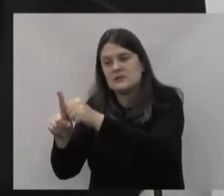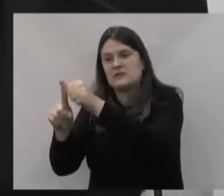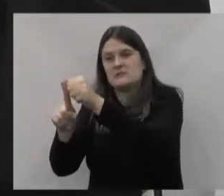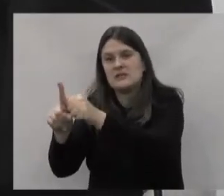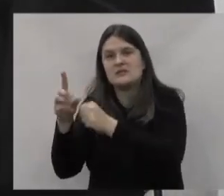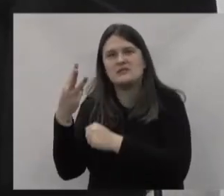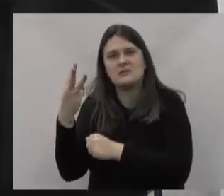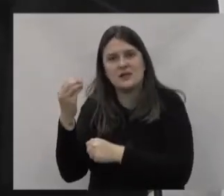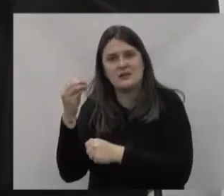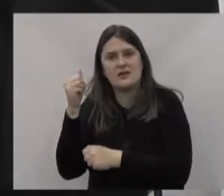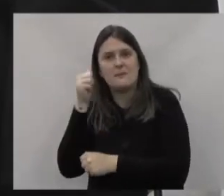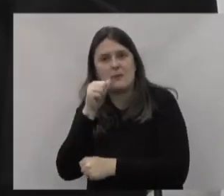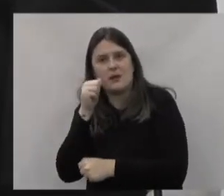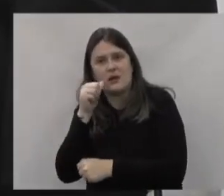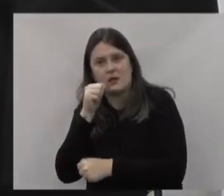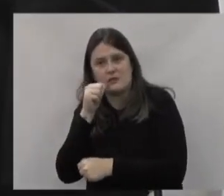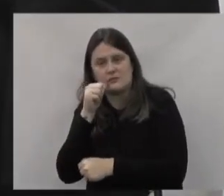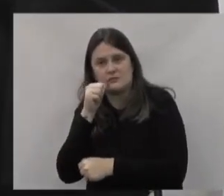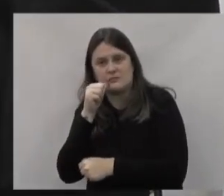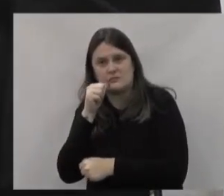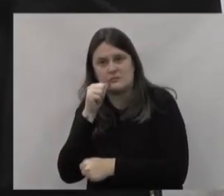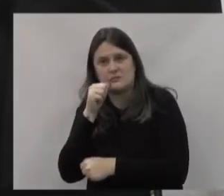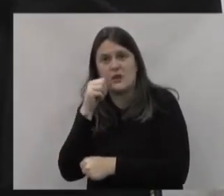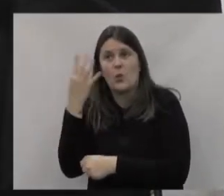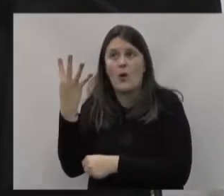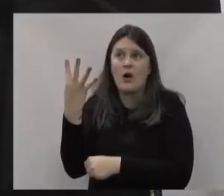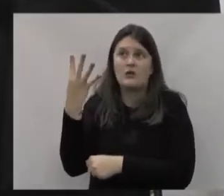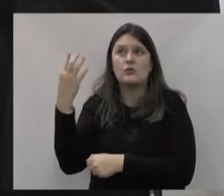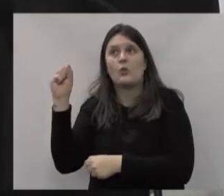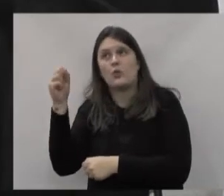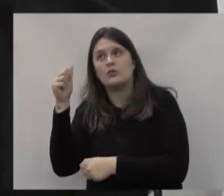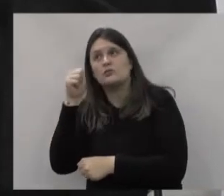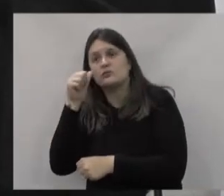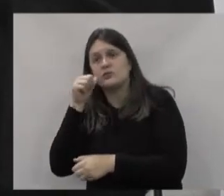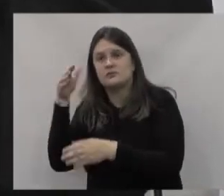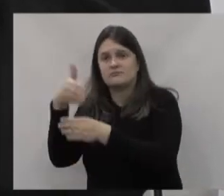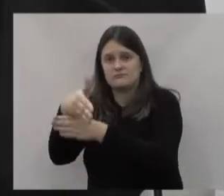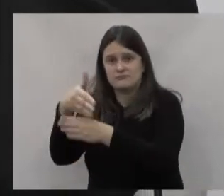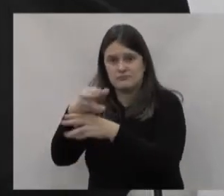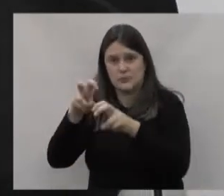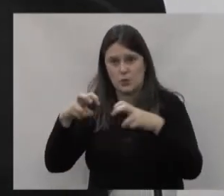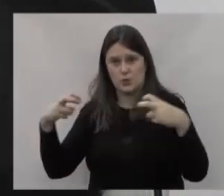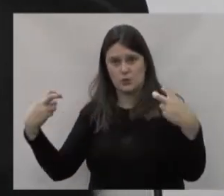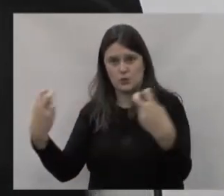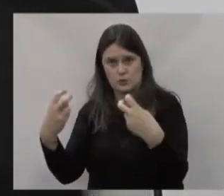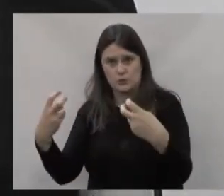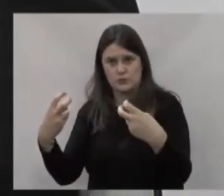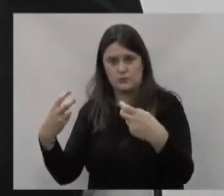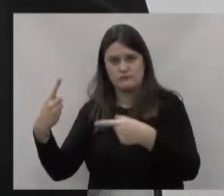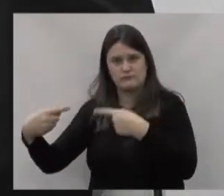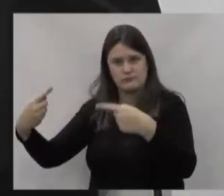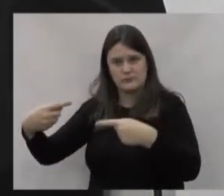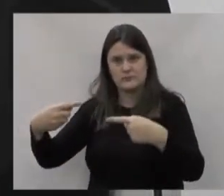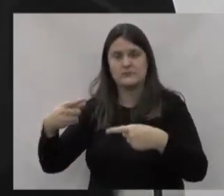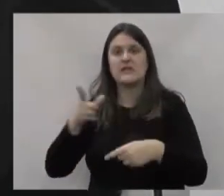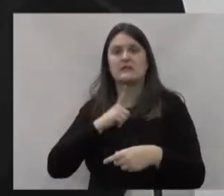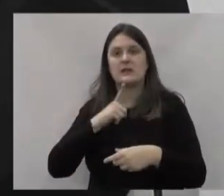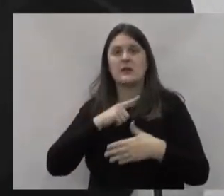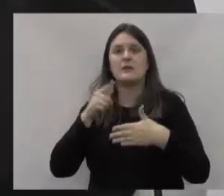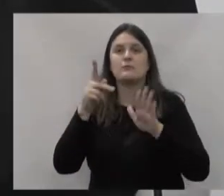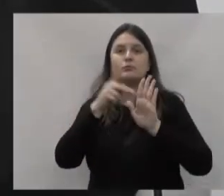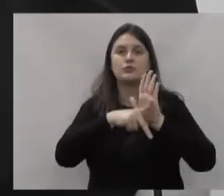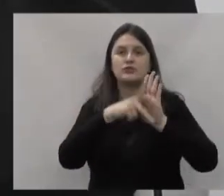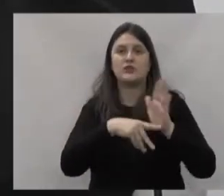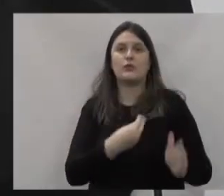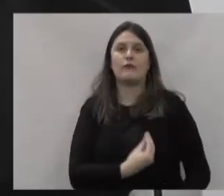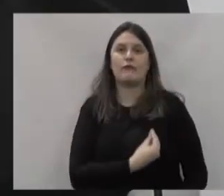mulheres, e só de 4 a 8, no máximo, participam. Nós temos também o Viva em Paz. O que é o